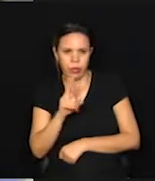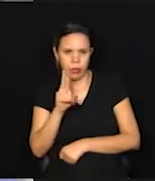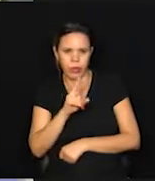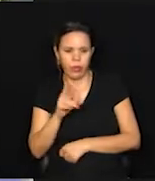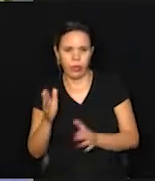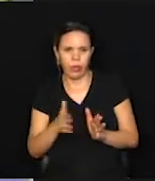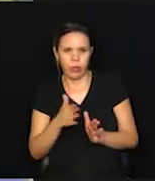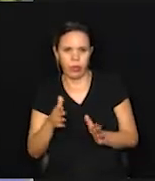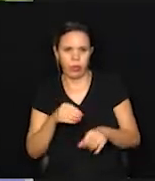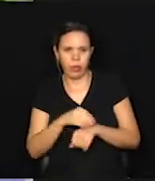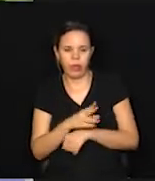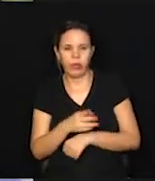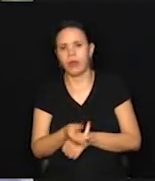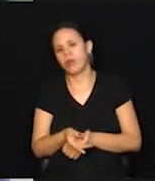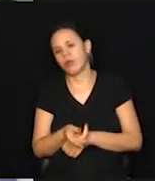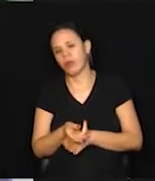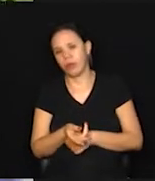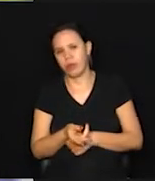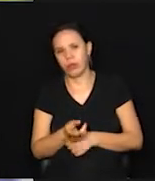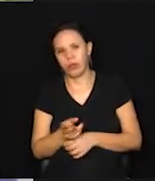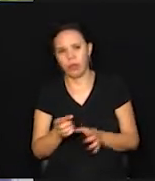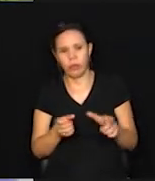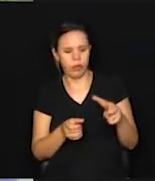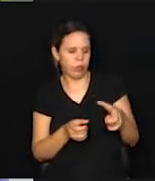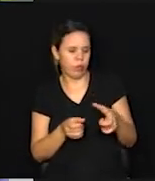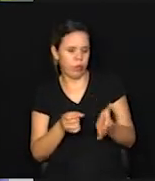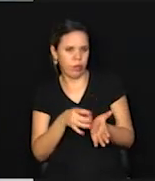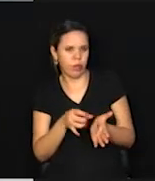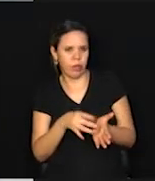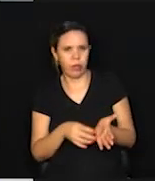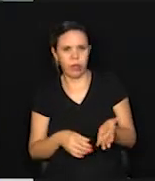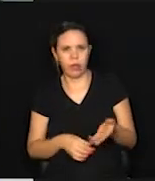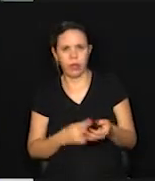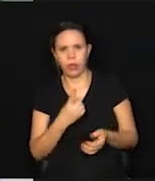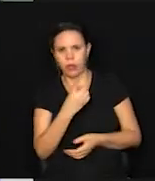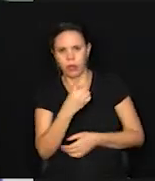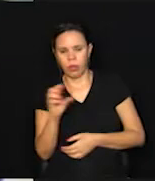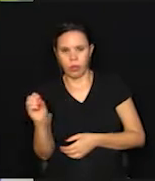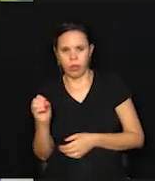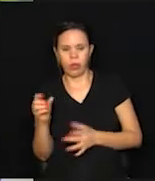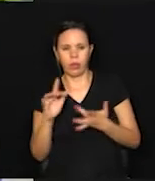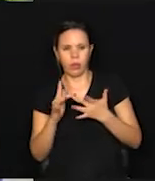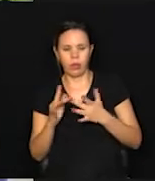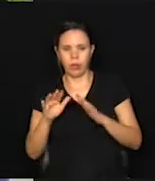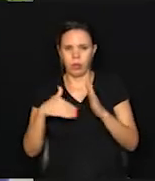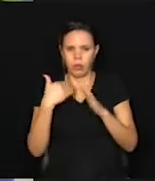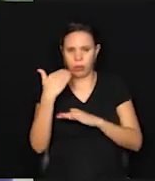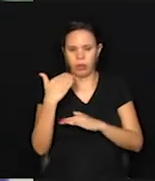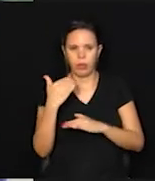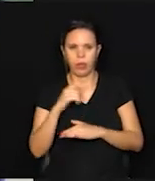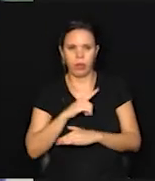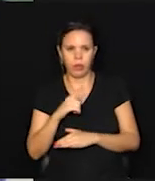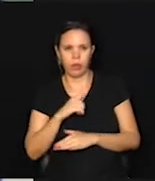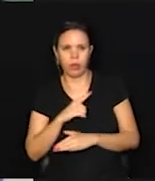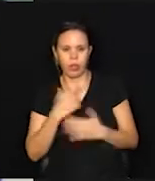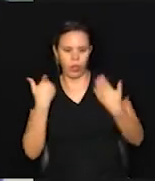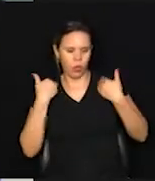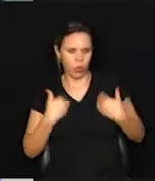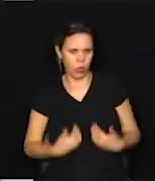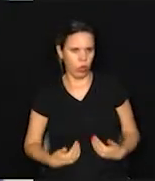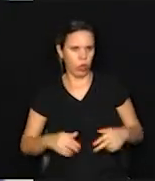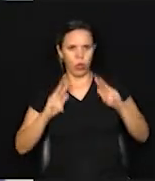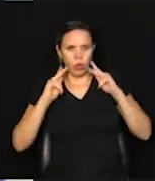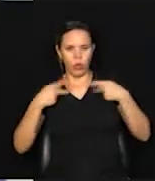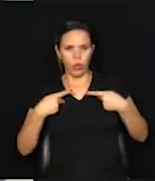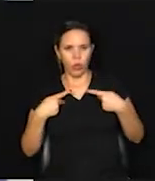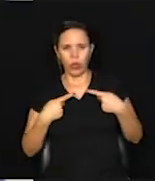produzir a replicação viral in vitro, são cerca de 100 vezes maiores do que aquelas que você obtém nos tecidos do corpo humano quando você